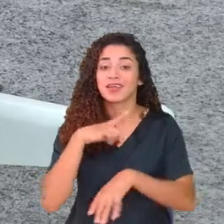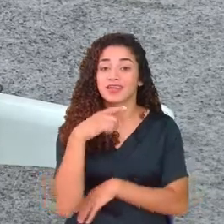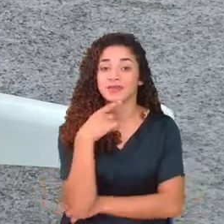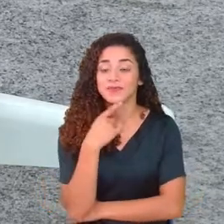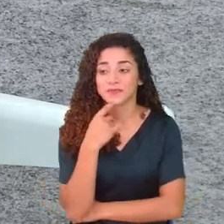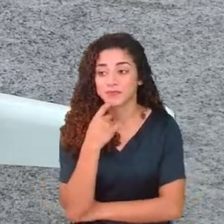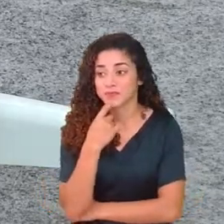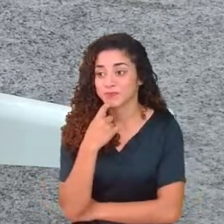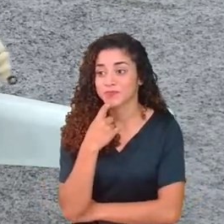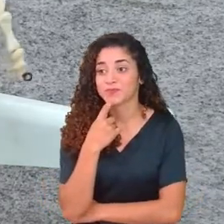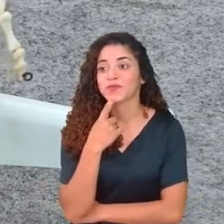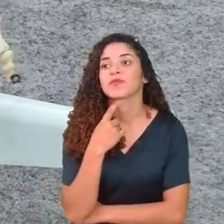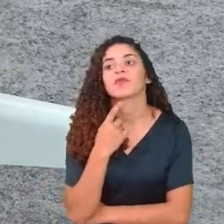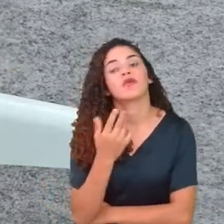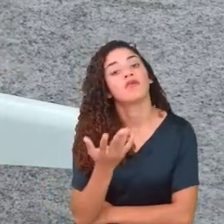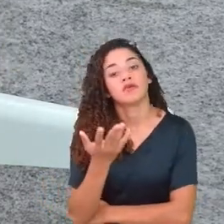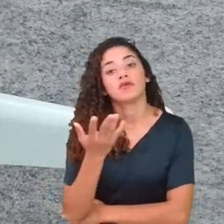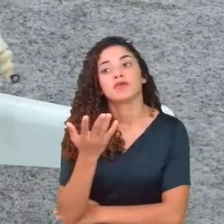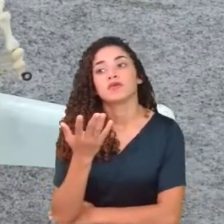do nosso